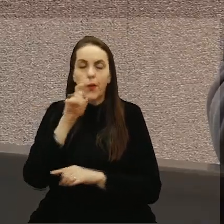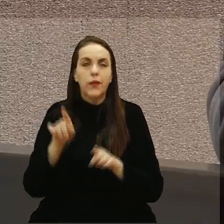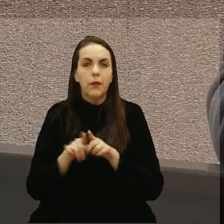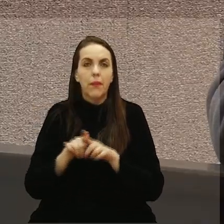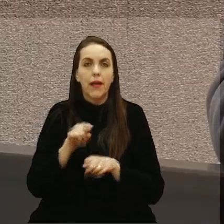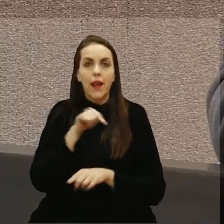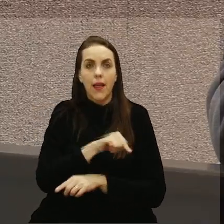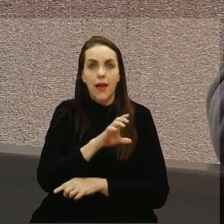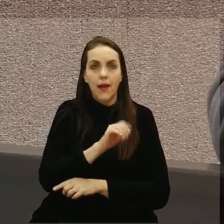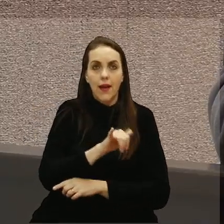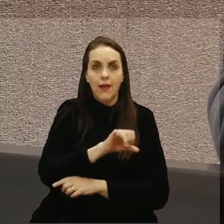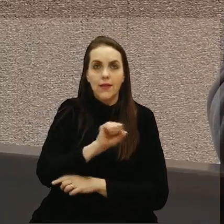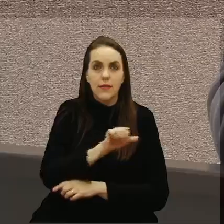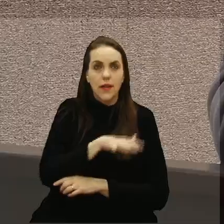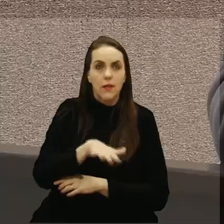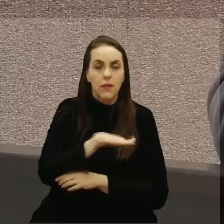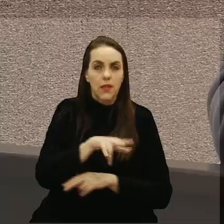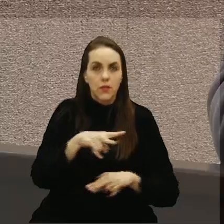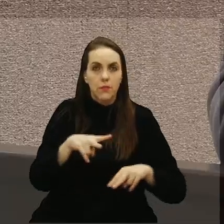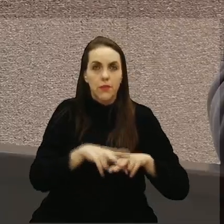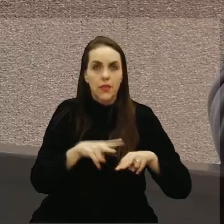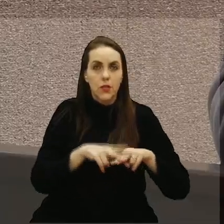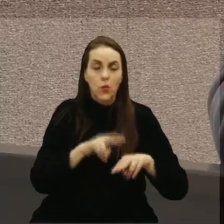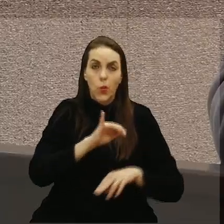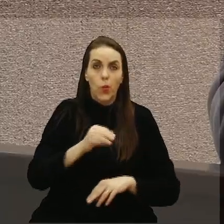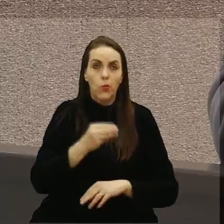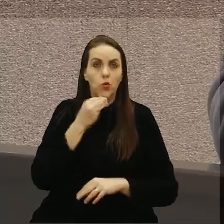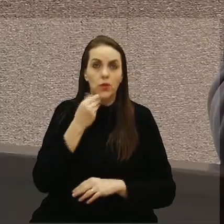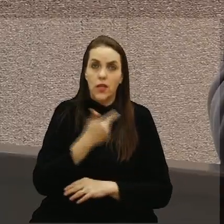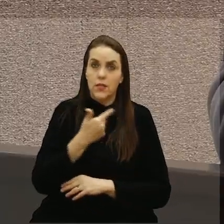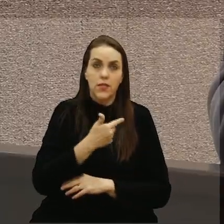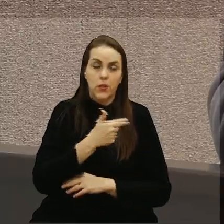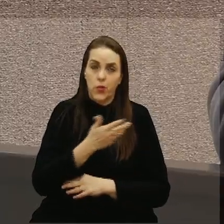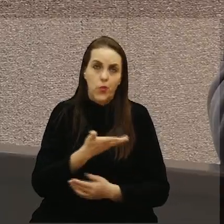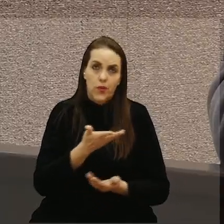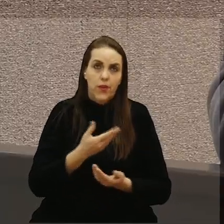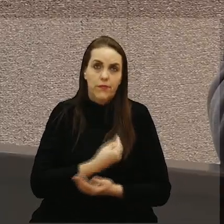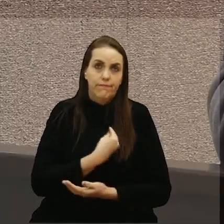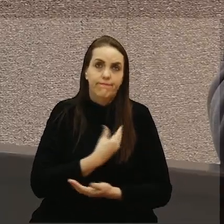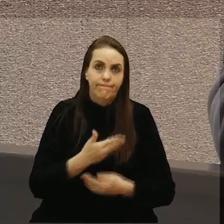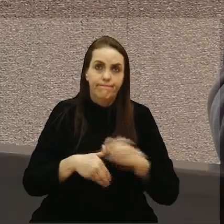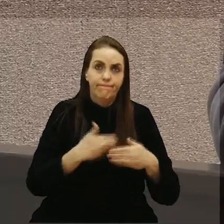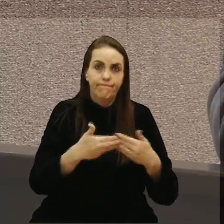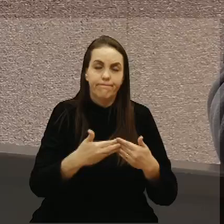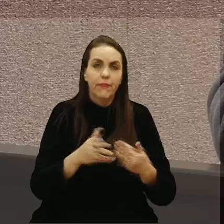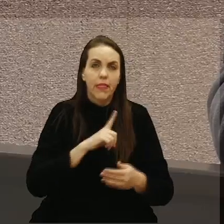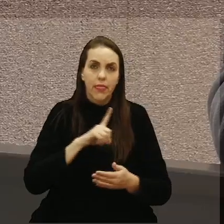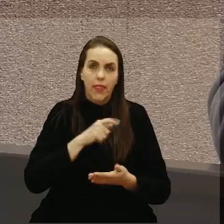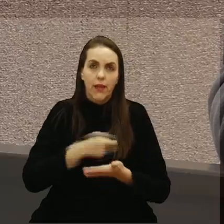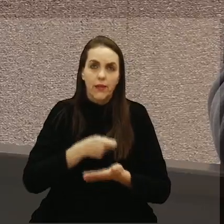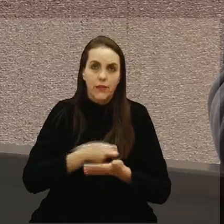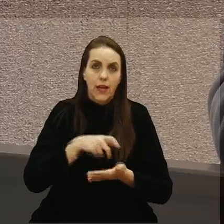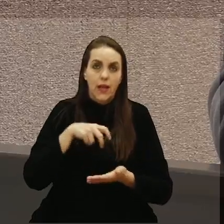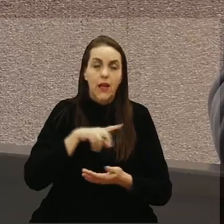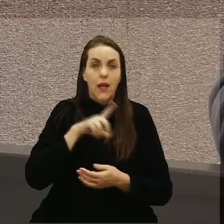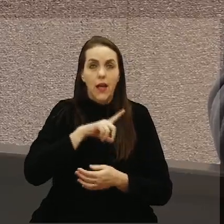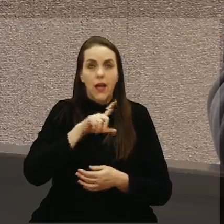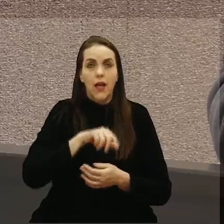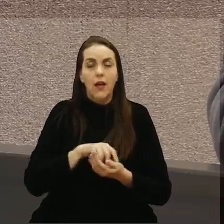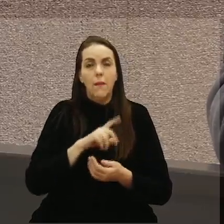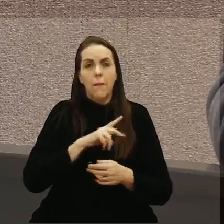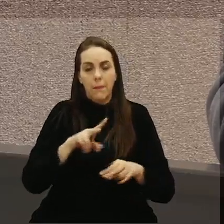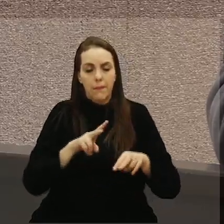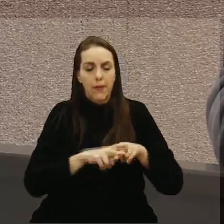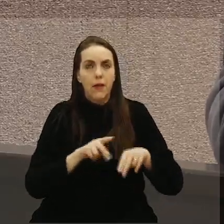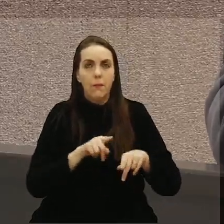o ambiente prisional, é uma oportunidade de segunda chance, né? Estão lá cumprindo uma pena, mas não significa que são descartáveis, né? Estão justamente para um